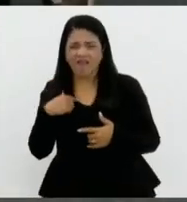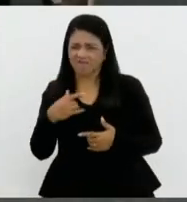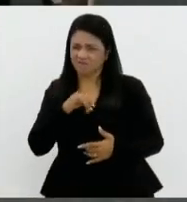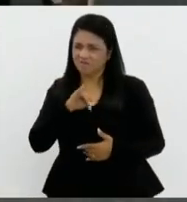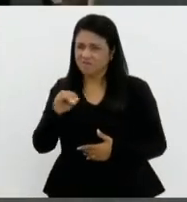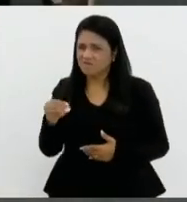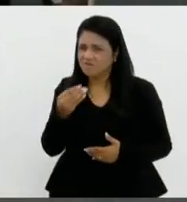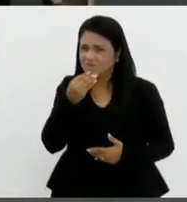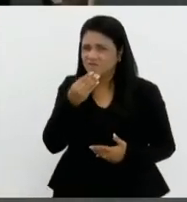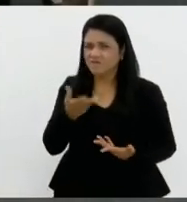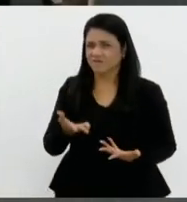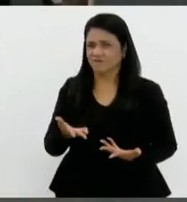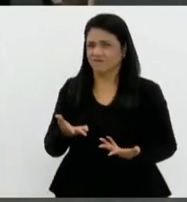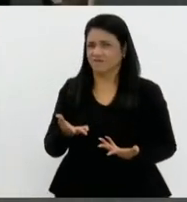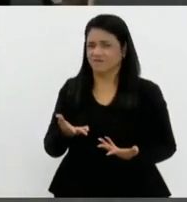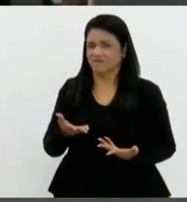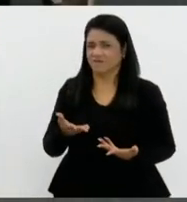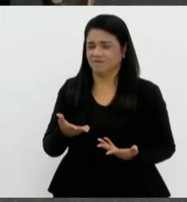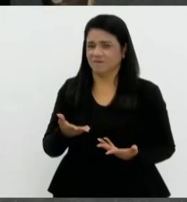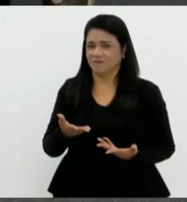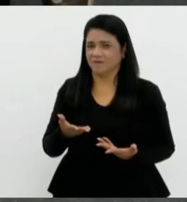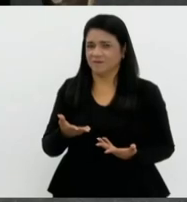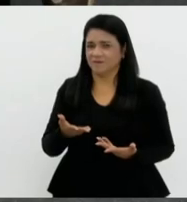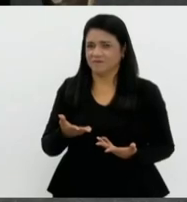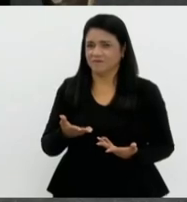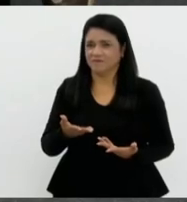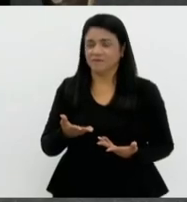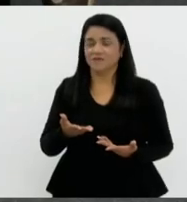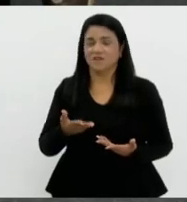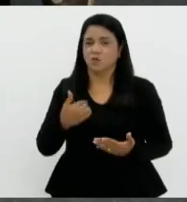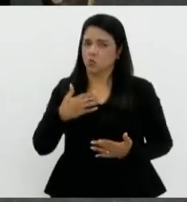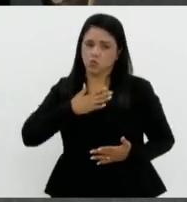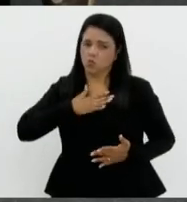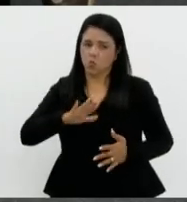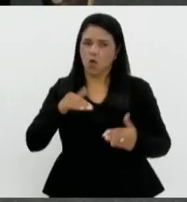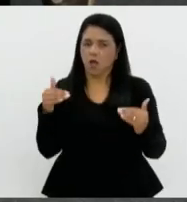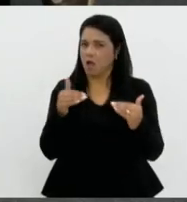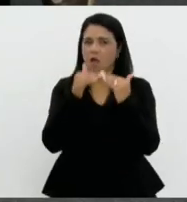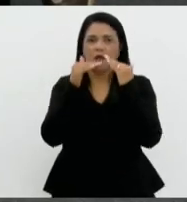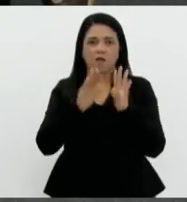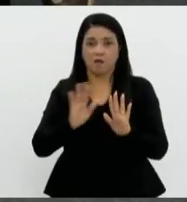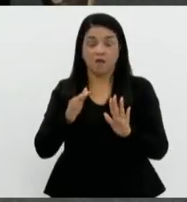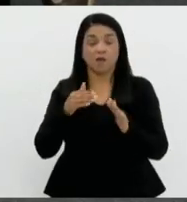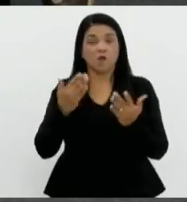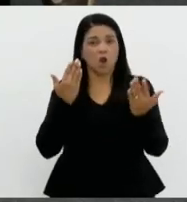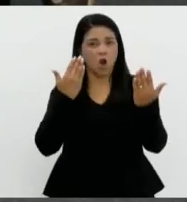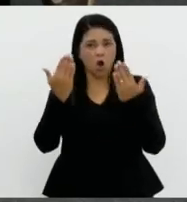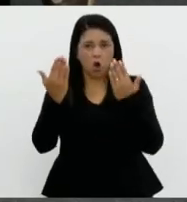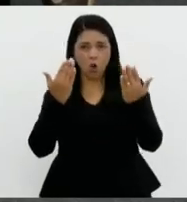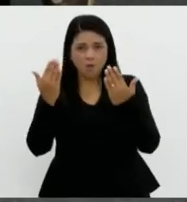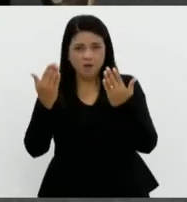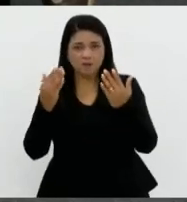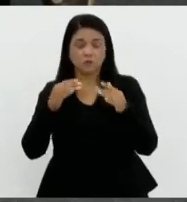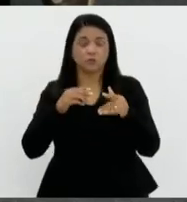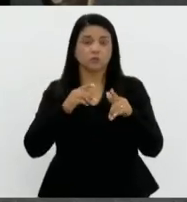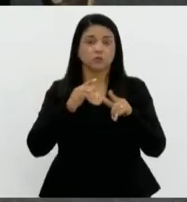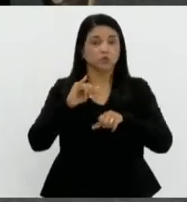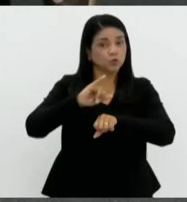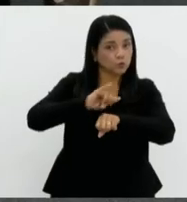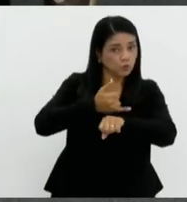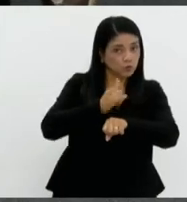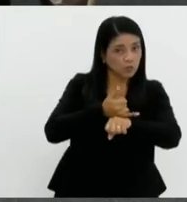desgraça, também não acho isso. Agora, essa comparação de judeus com o Holocausto do presidente Lula